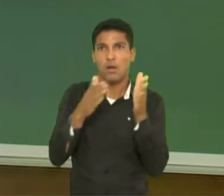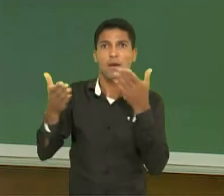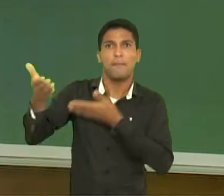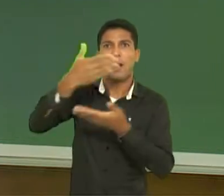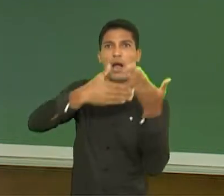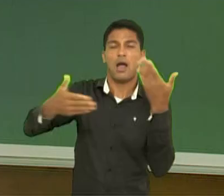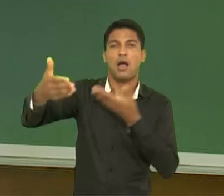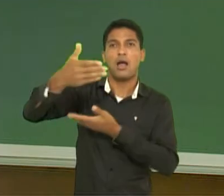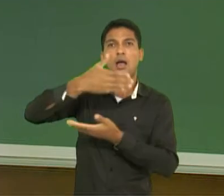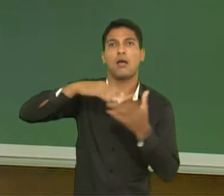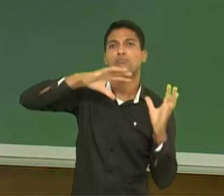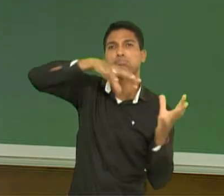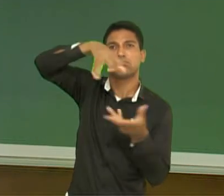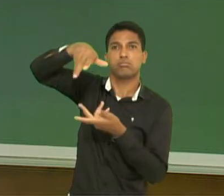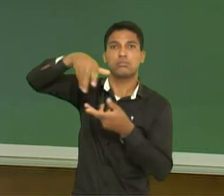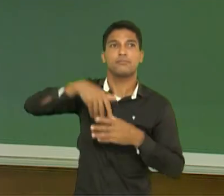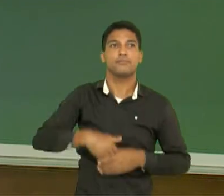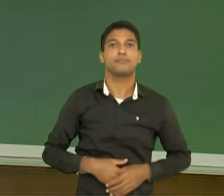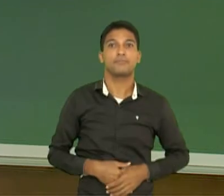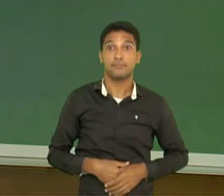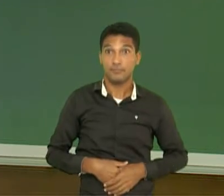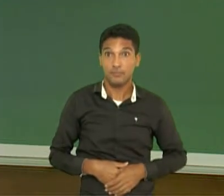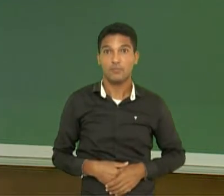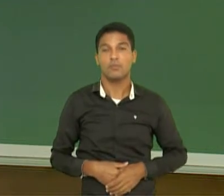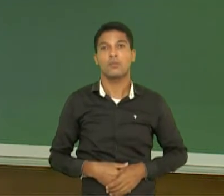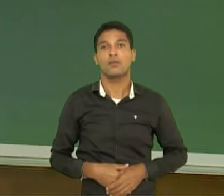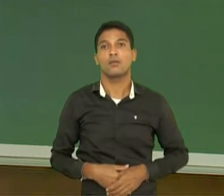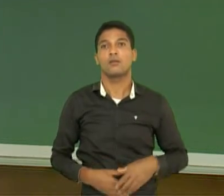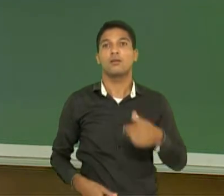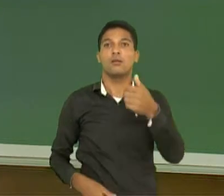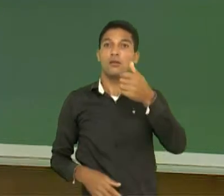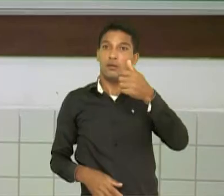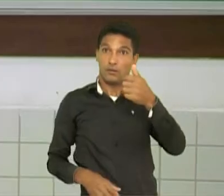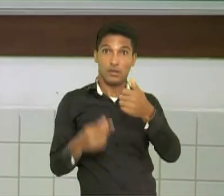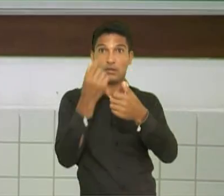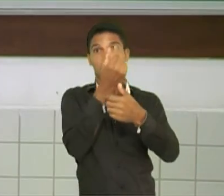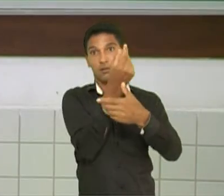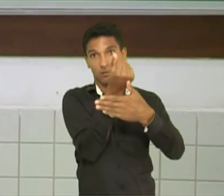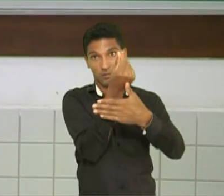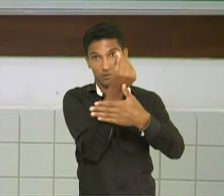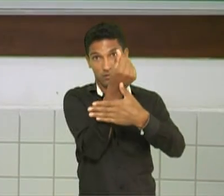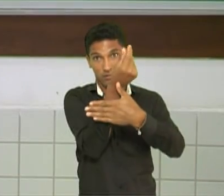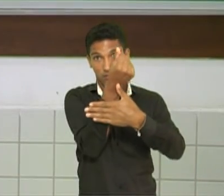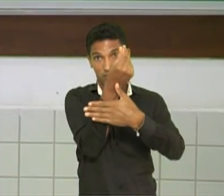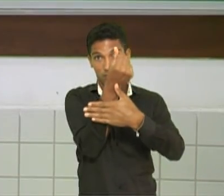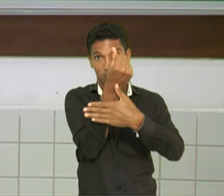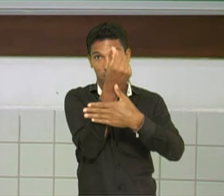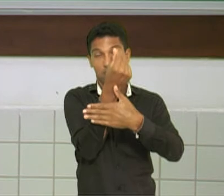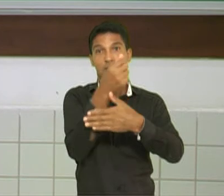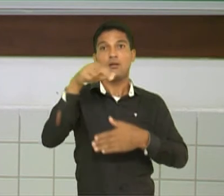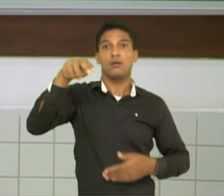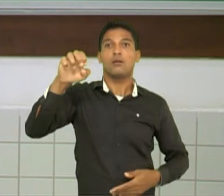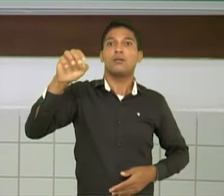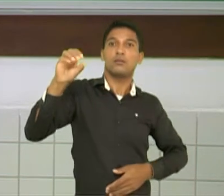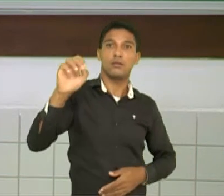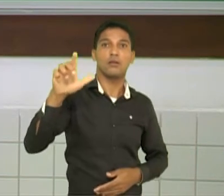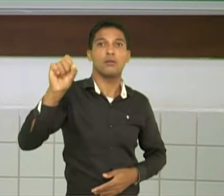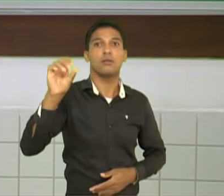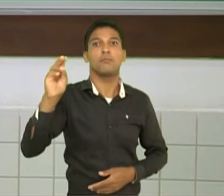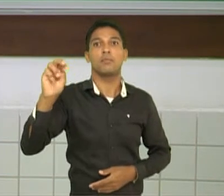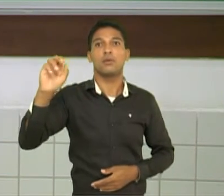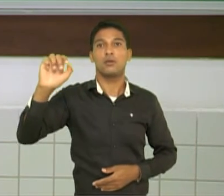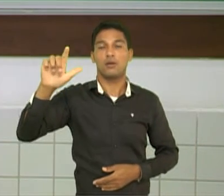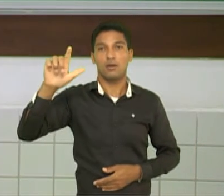tempos contemporâneos. O neoliberalismo é aquela doutrina econômica que defende a não intervenção do Estado na